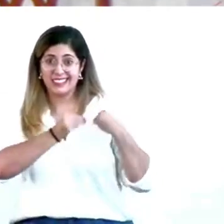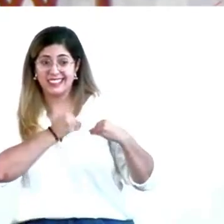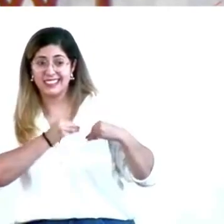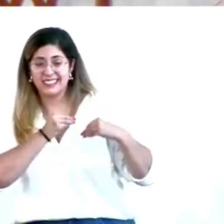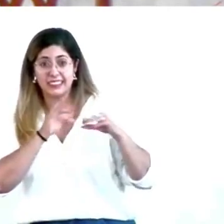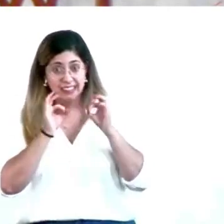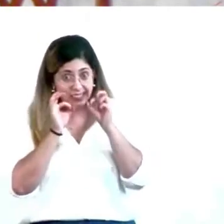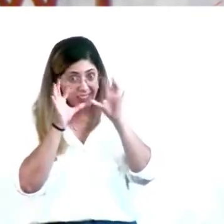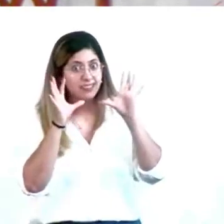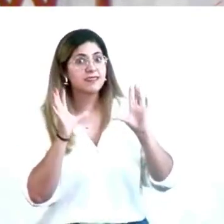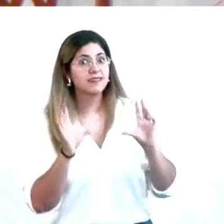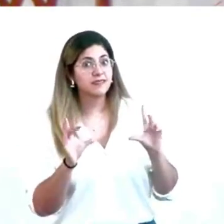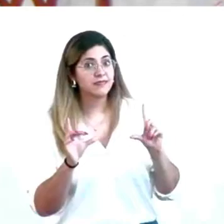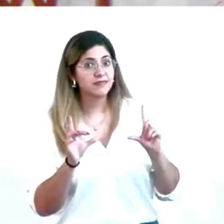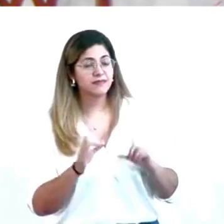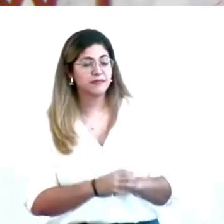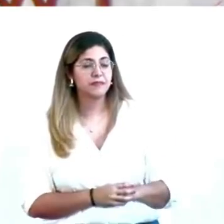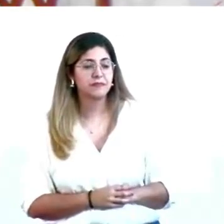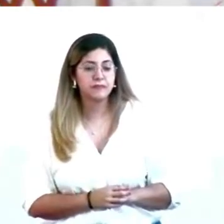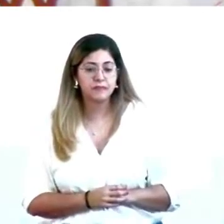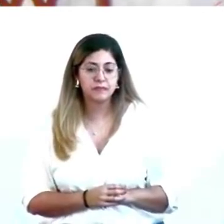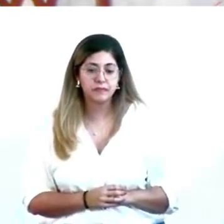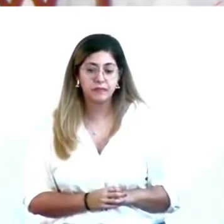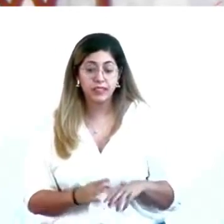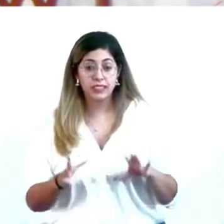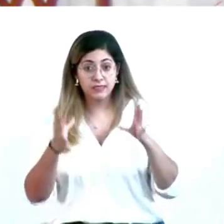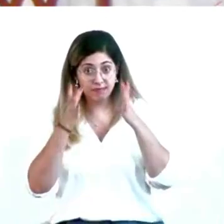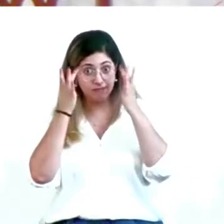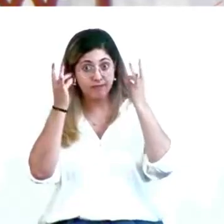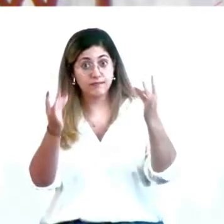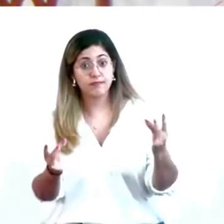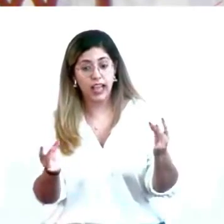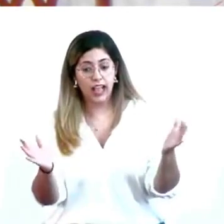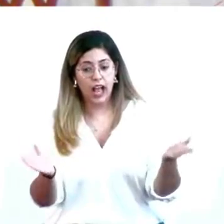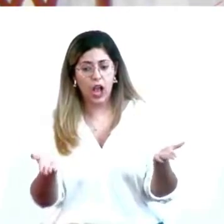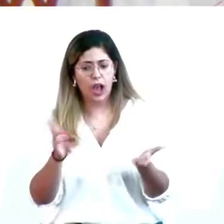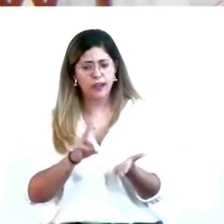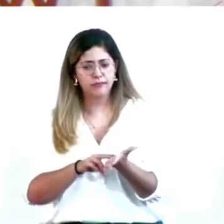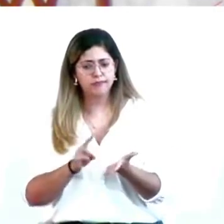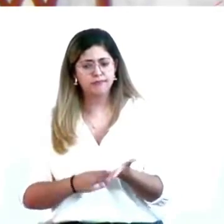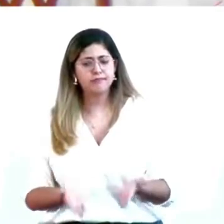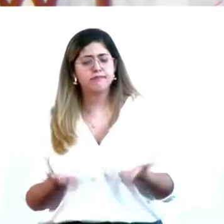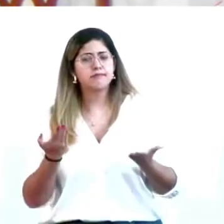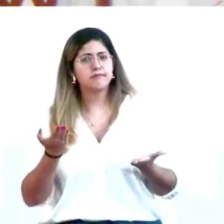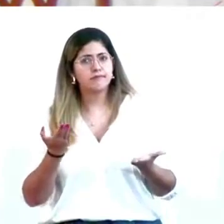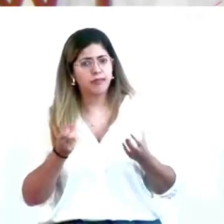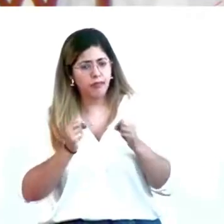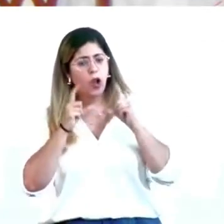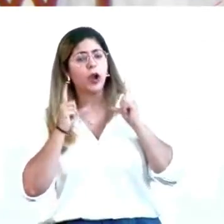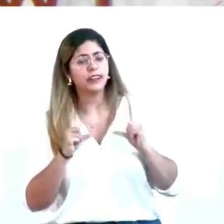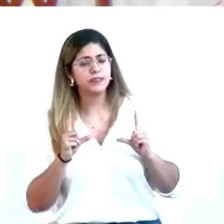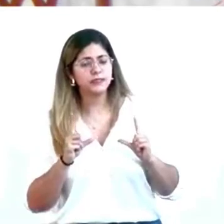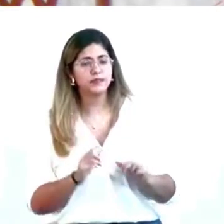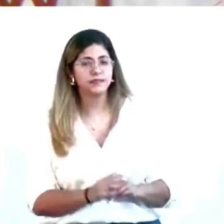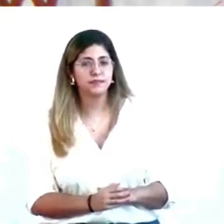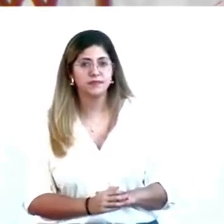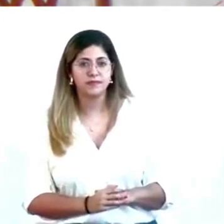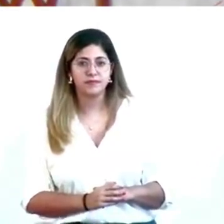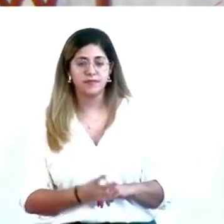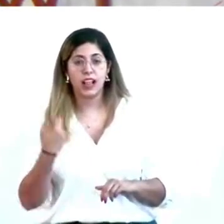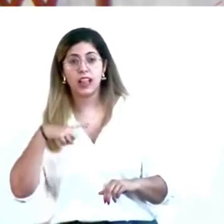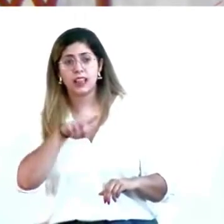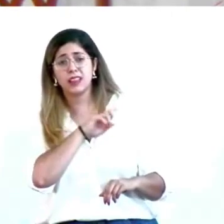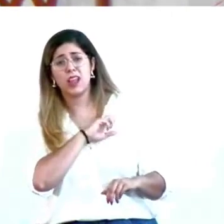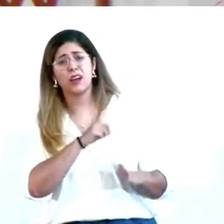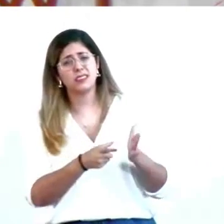despertar. E quando ele diz aqui desperta ó tu que dormes, ele está trazendo a realidade de que quando nós